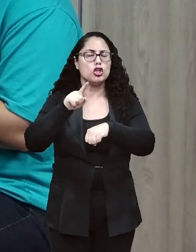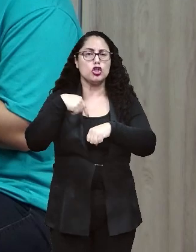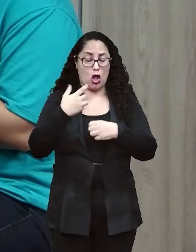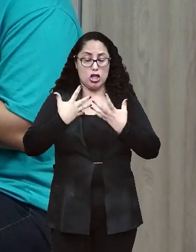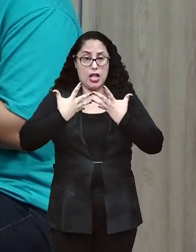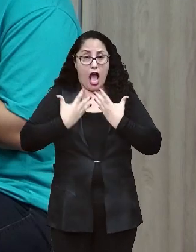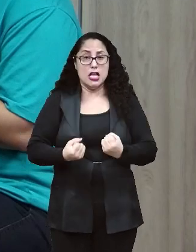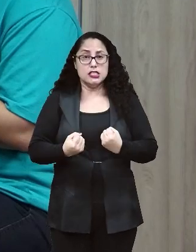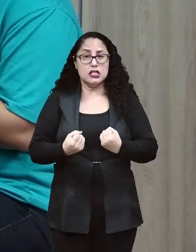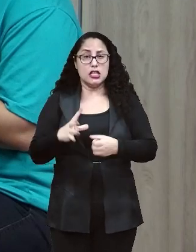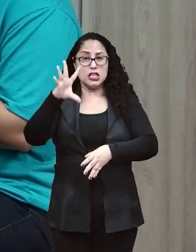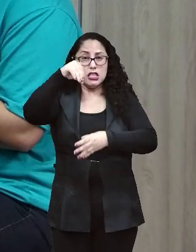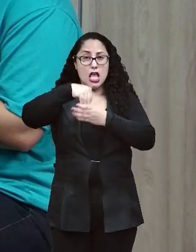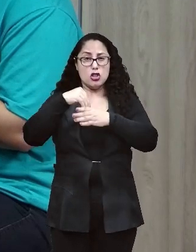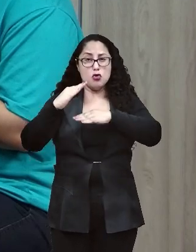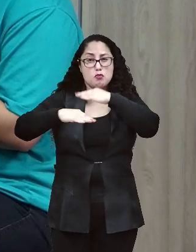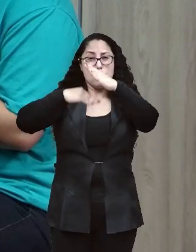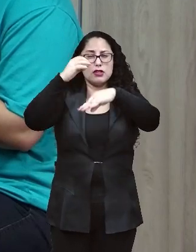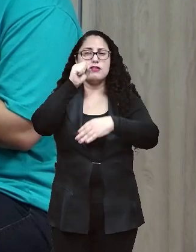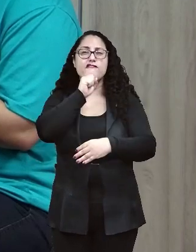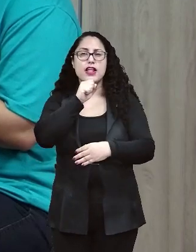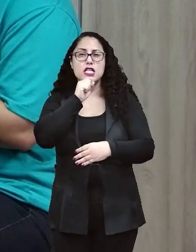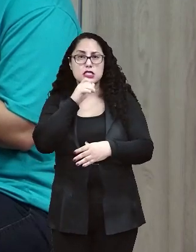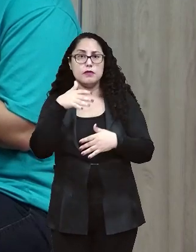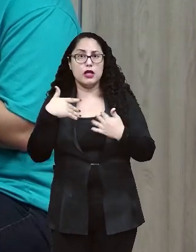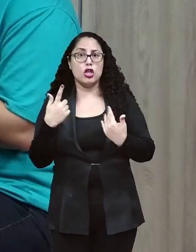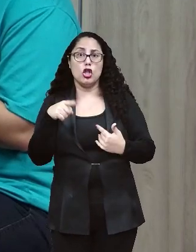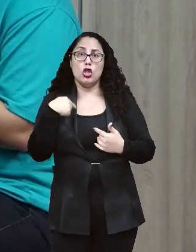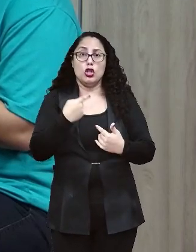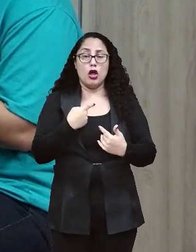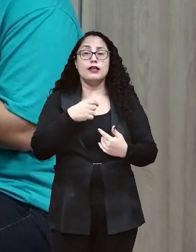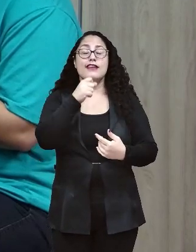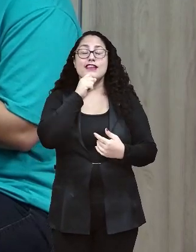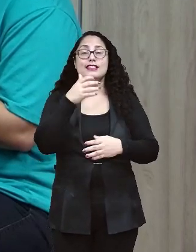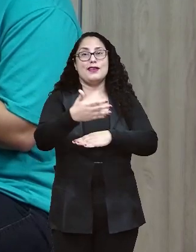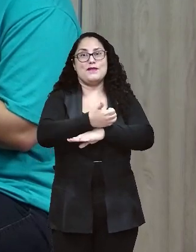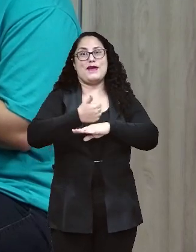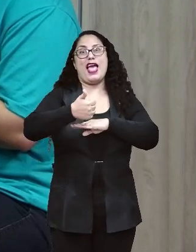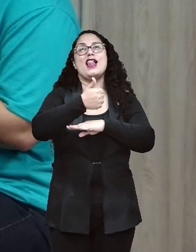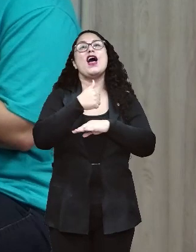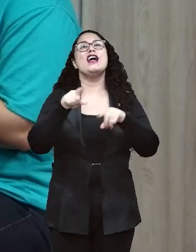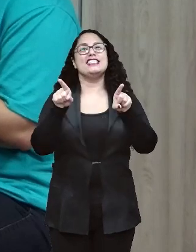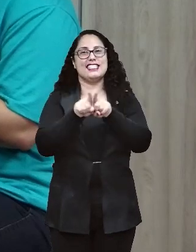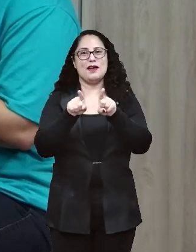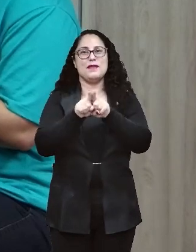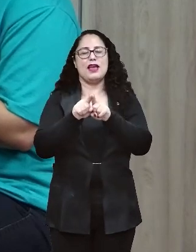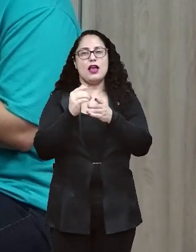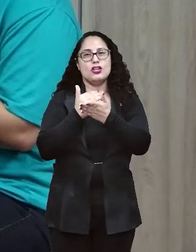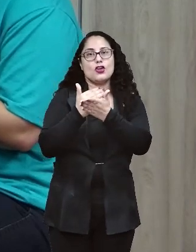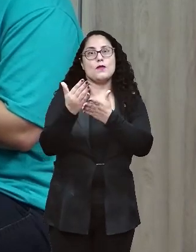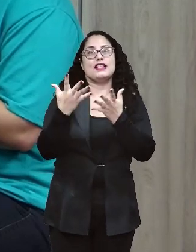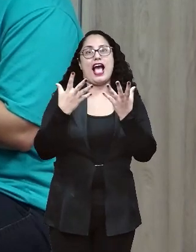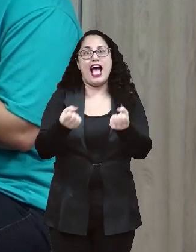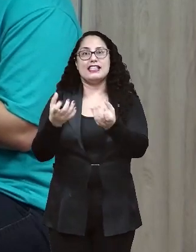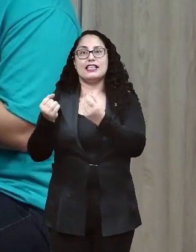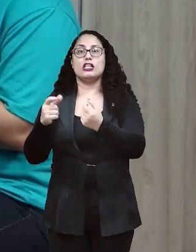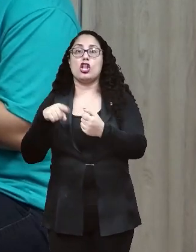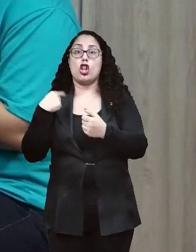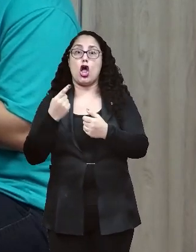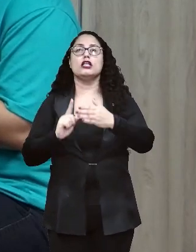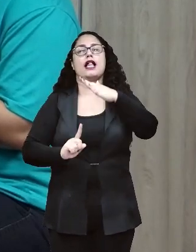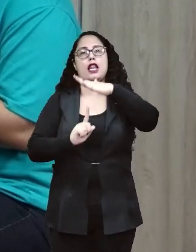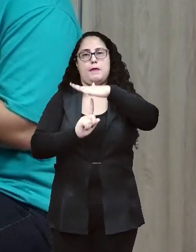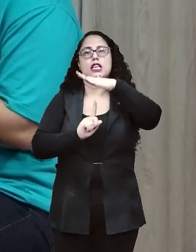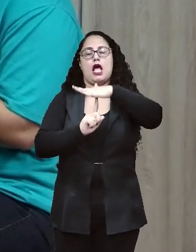nos aceitamos dentro desse processo de envelhecimento, nós até envelhecemos melhores também, porque nós começamos a aceitar nossas